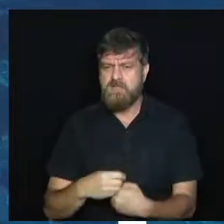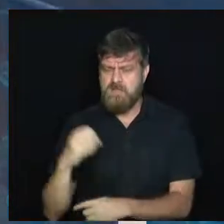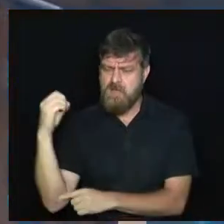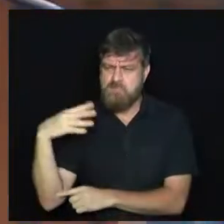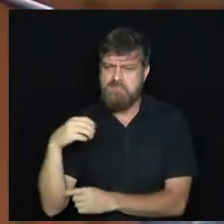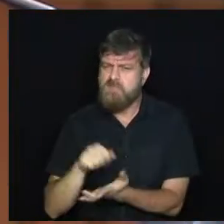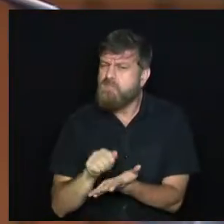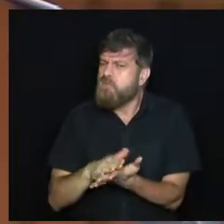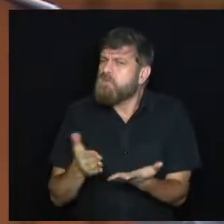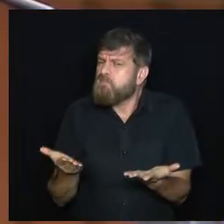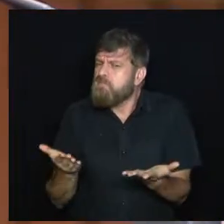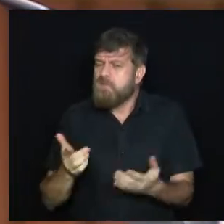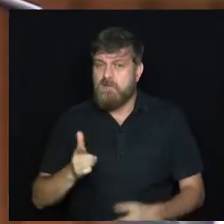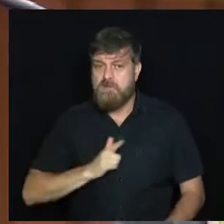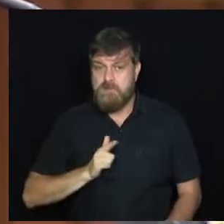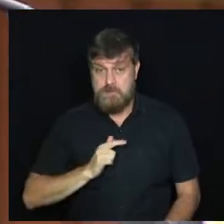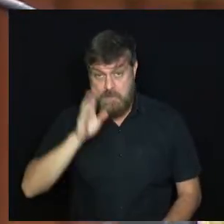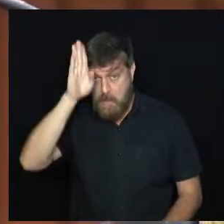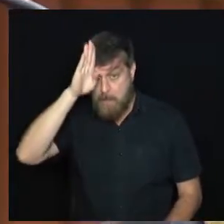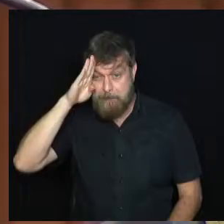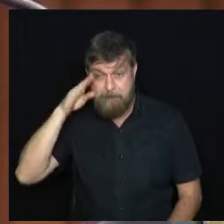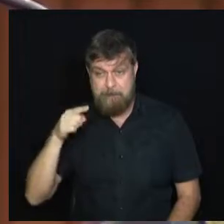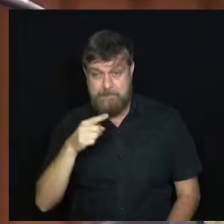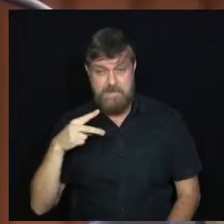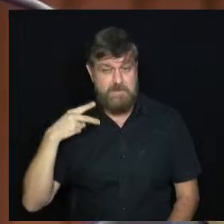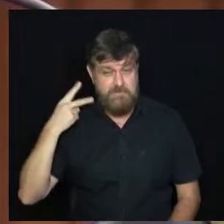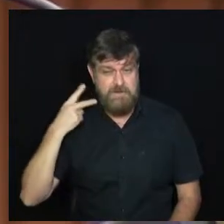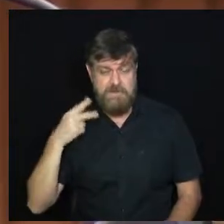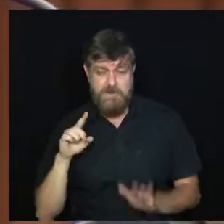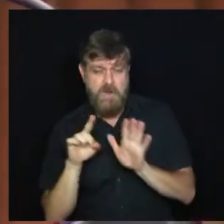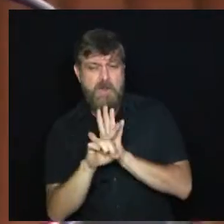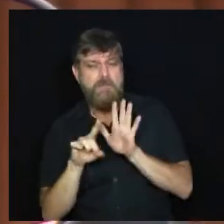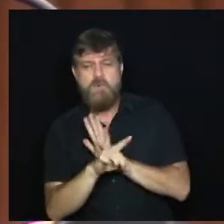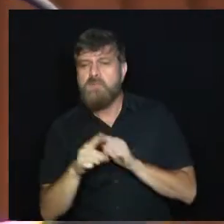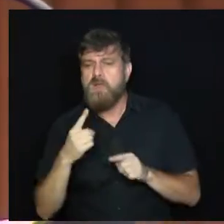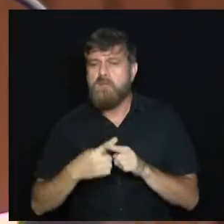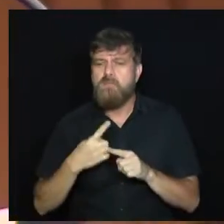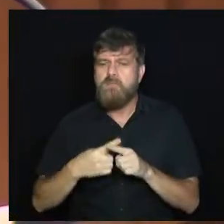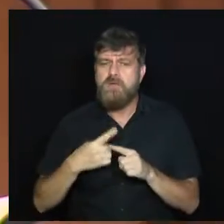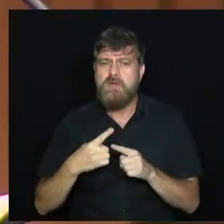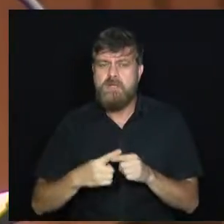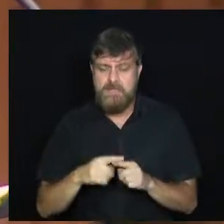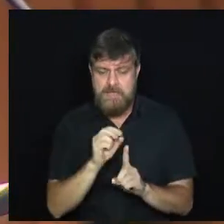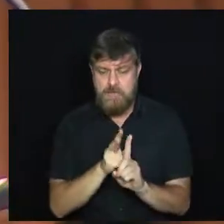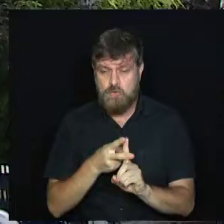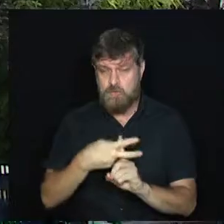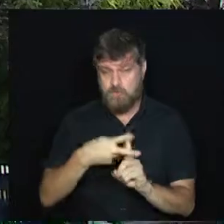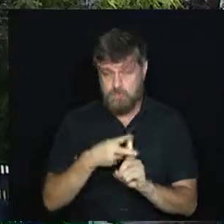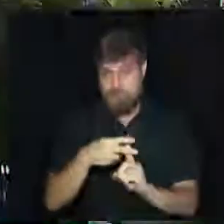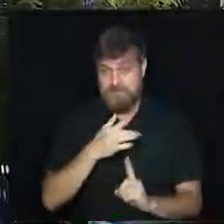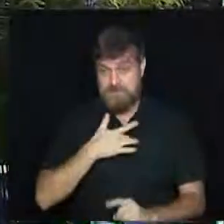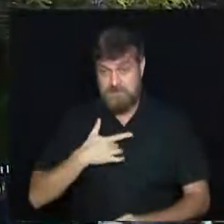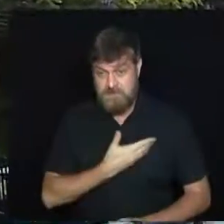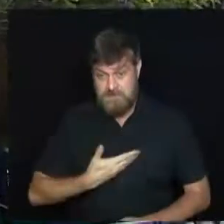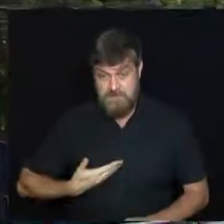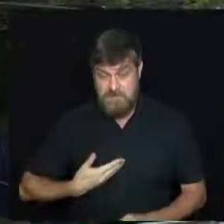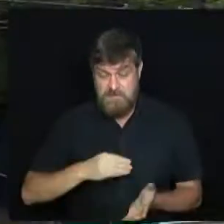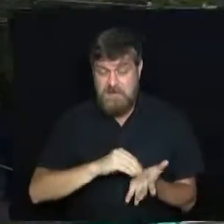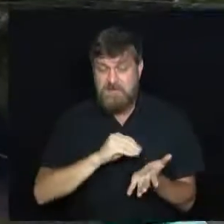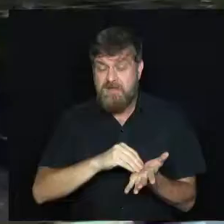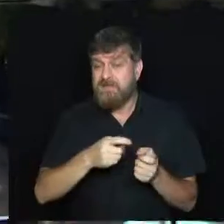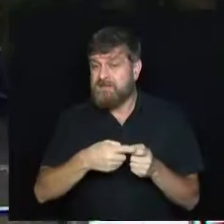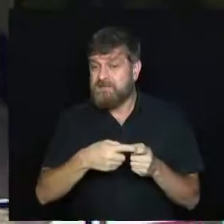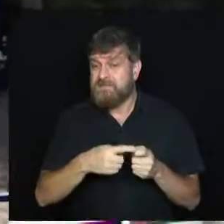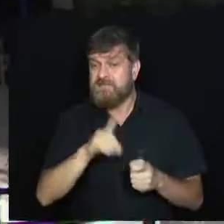Teixeira. Vereador Pedro Tourinho pede informações sobre exames na rede SUS Campinas e consultas médicas